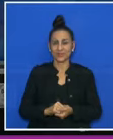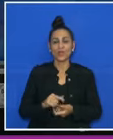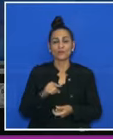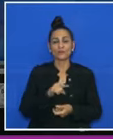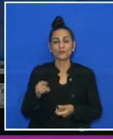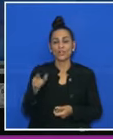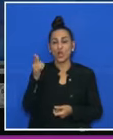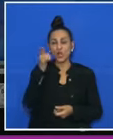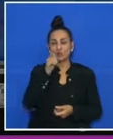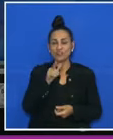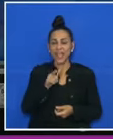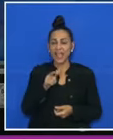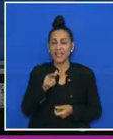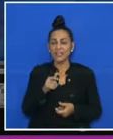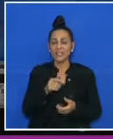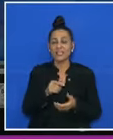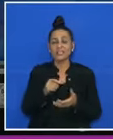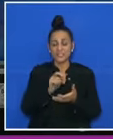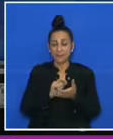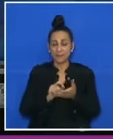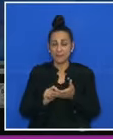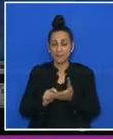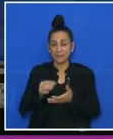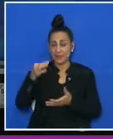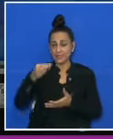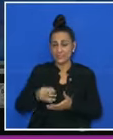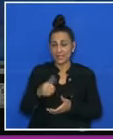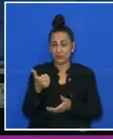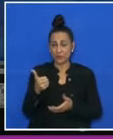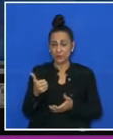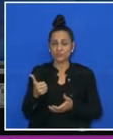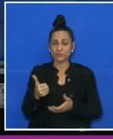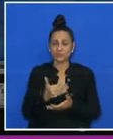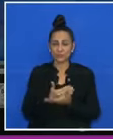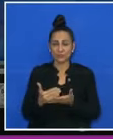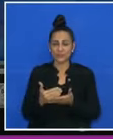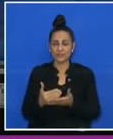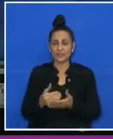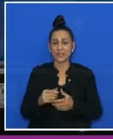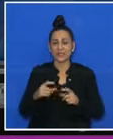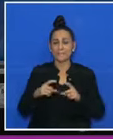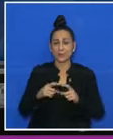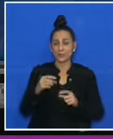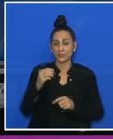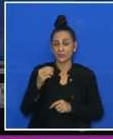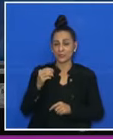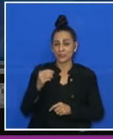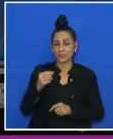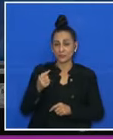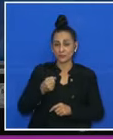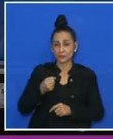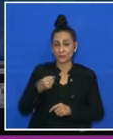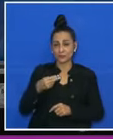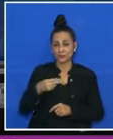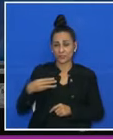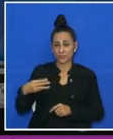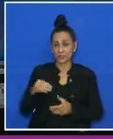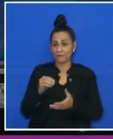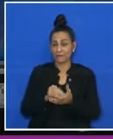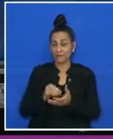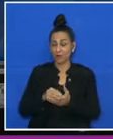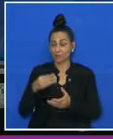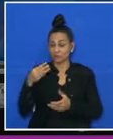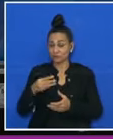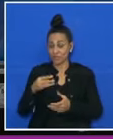Você ganha a partir de 11 acertos na Loto Fácil. Bola verde, número 23. Verde, 23. Faltam